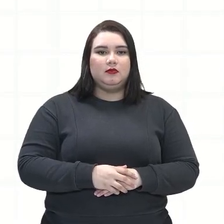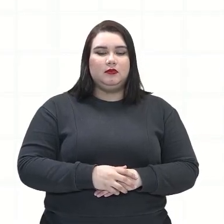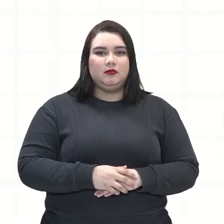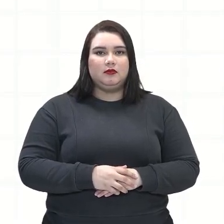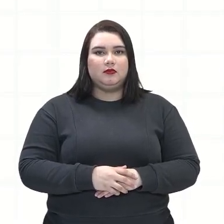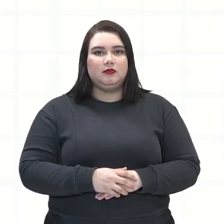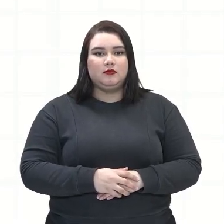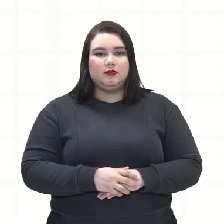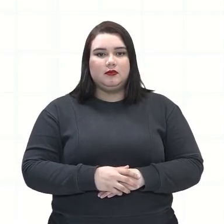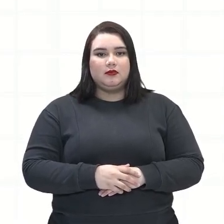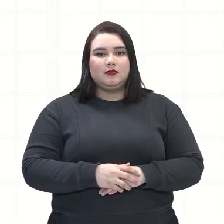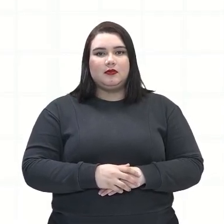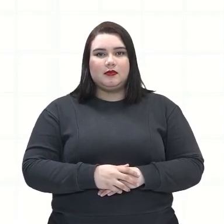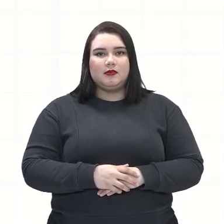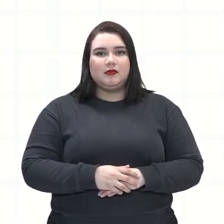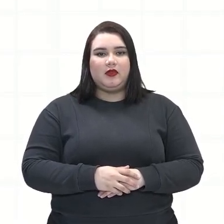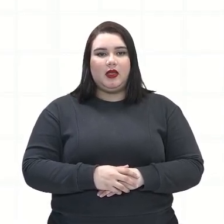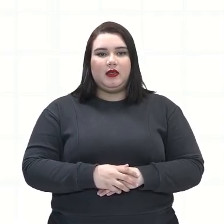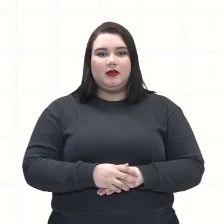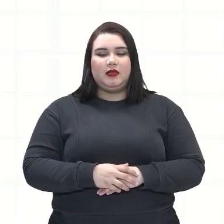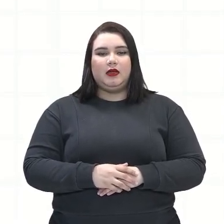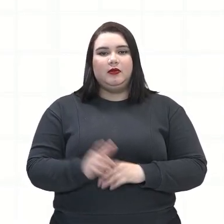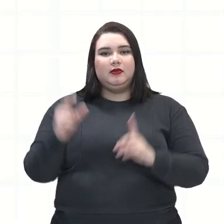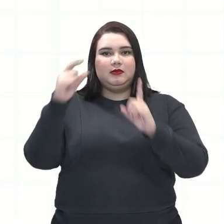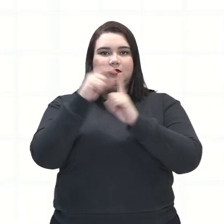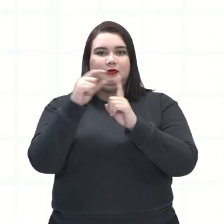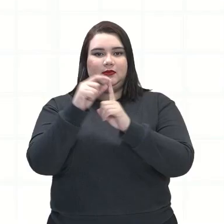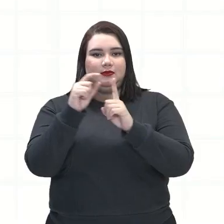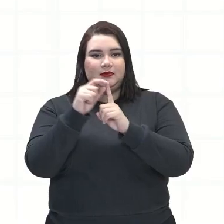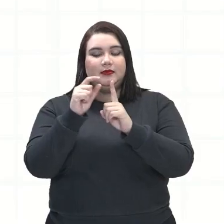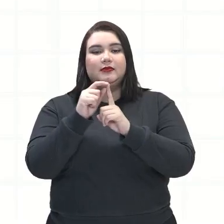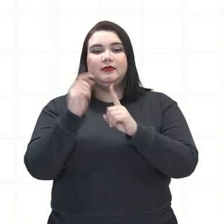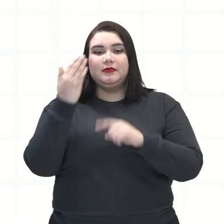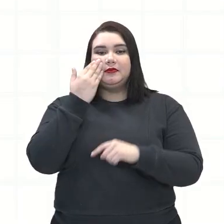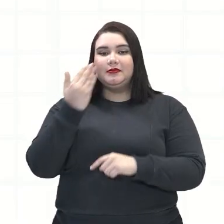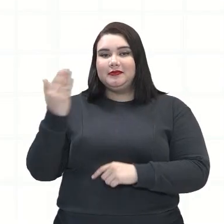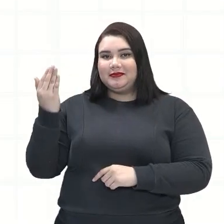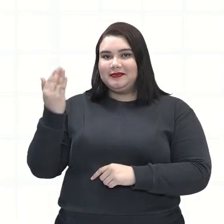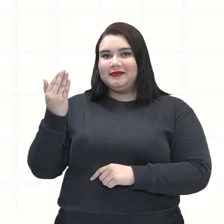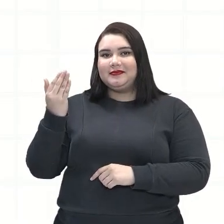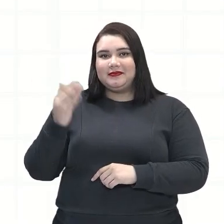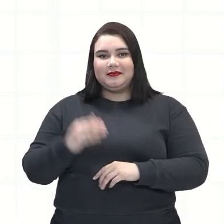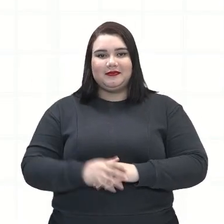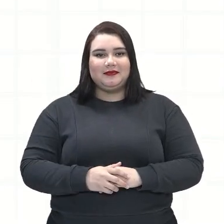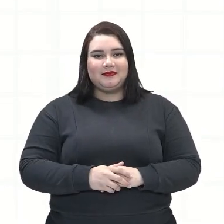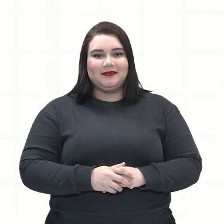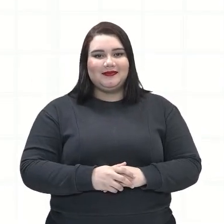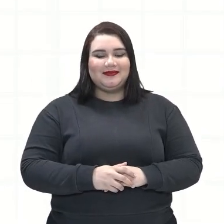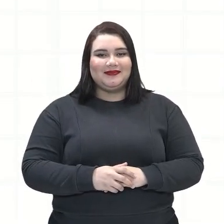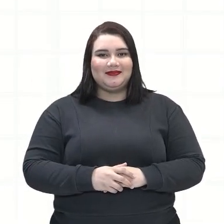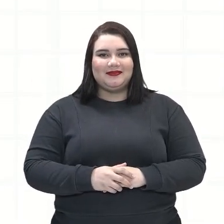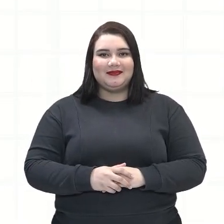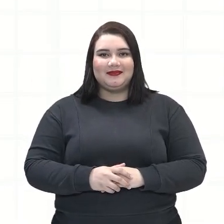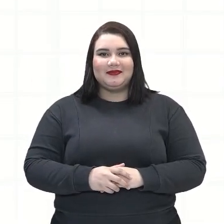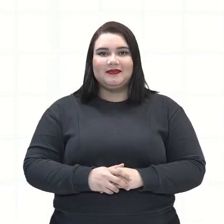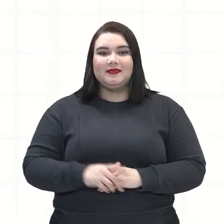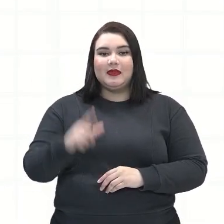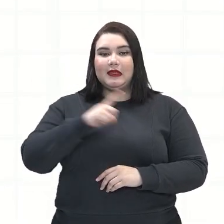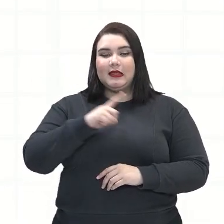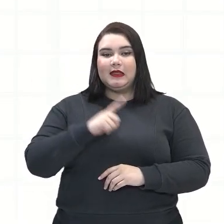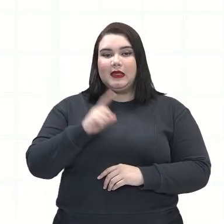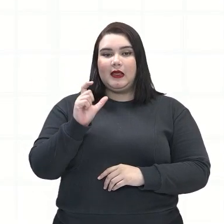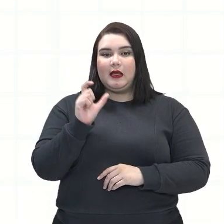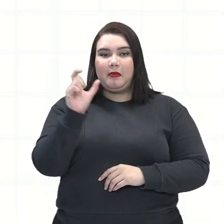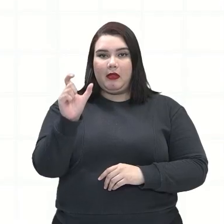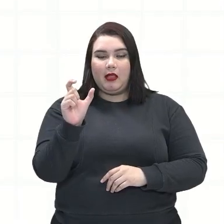o nosso uncountable noun está aqui, ó. Aqui está, certo? E tem uma expressão